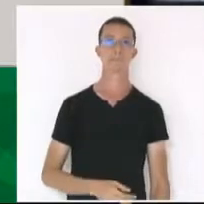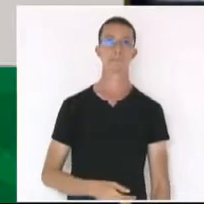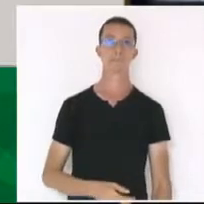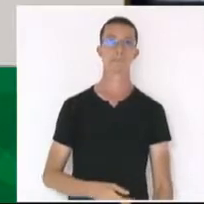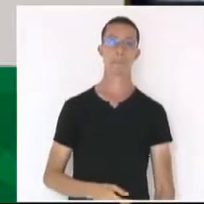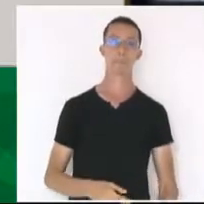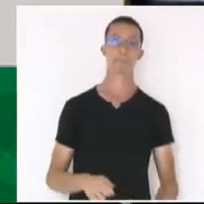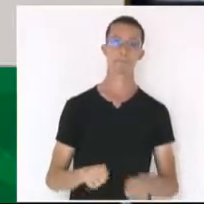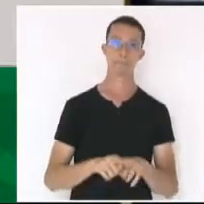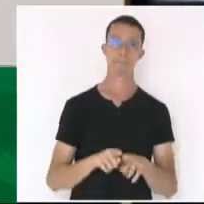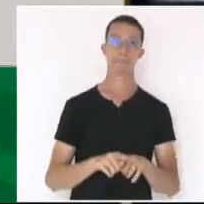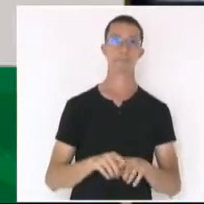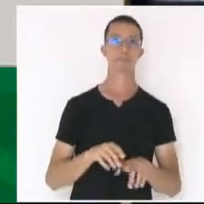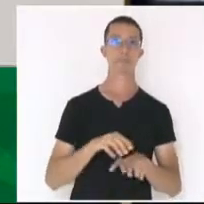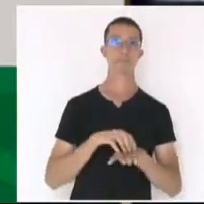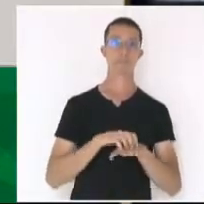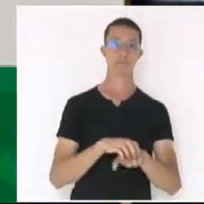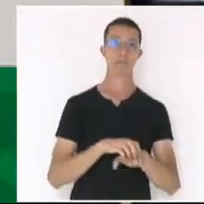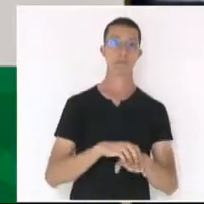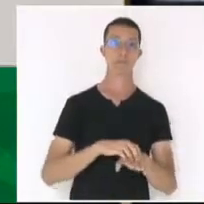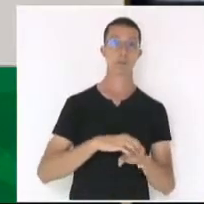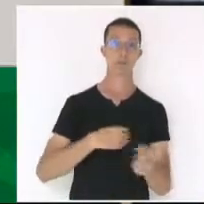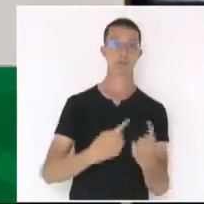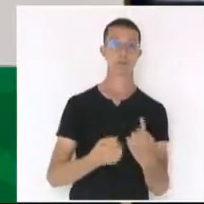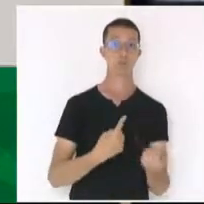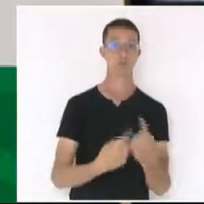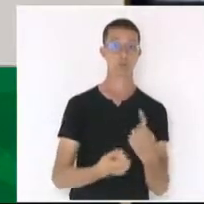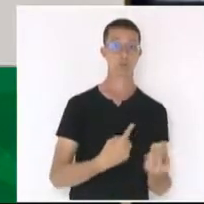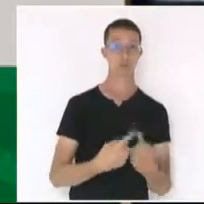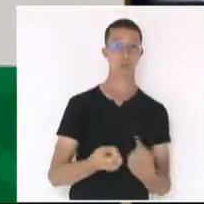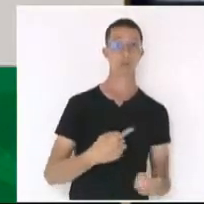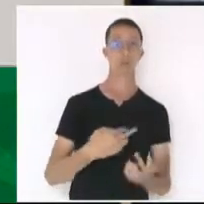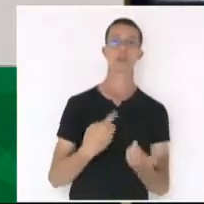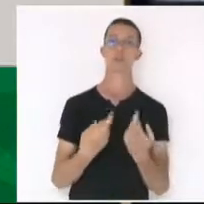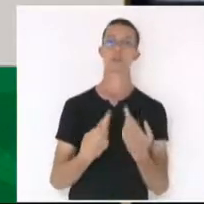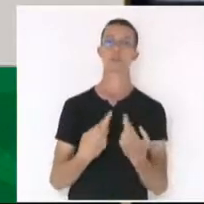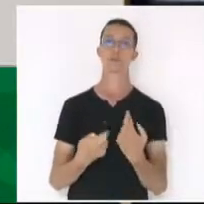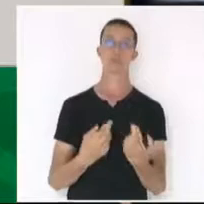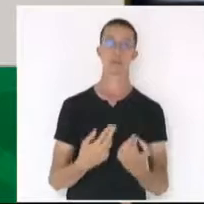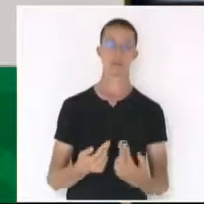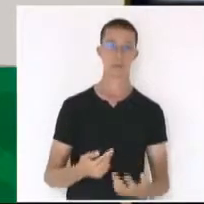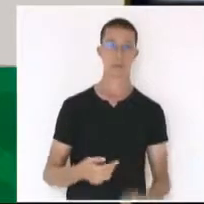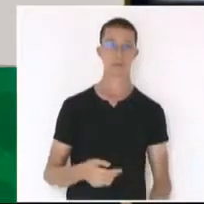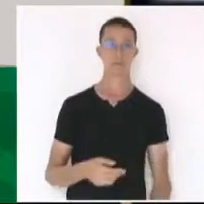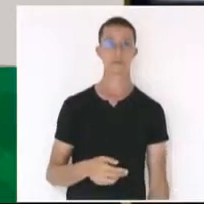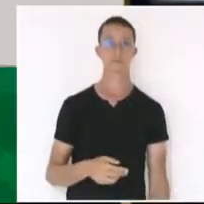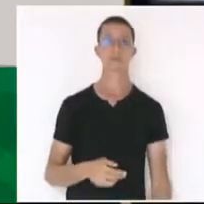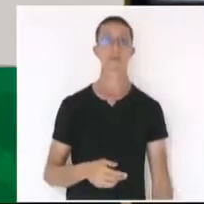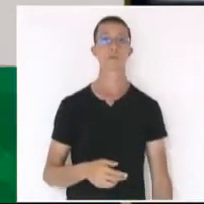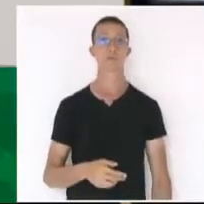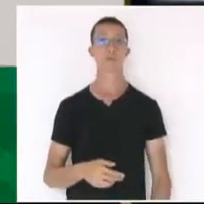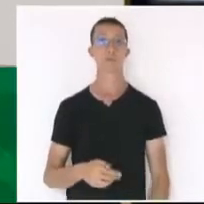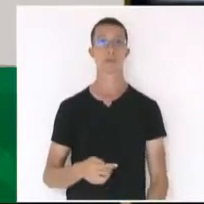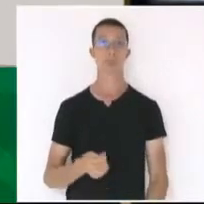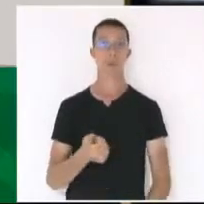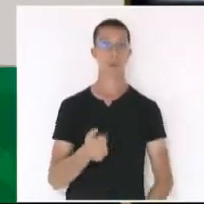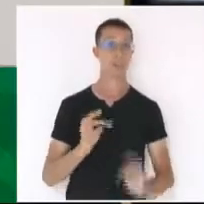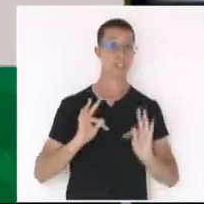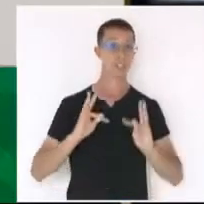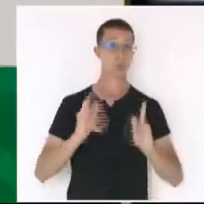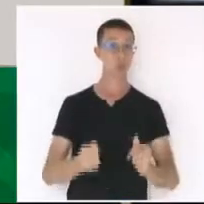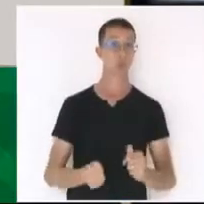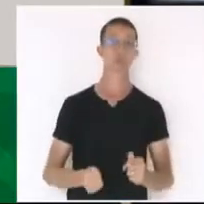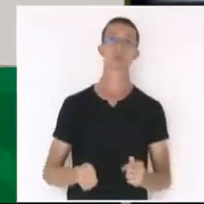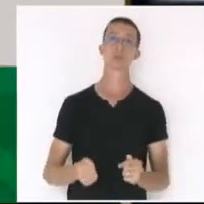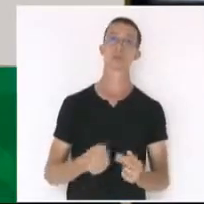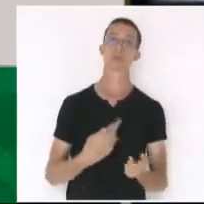mobilidade nas rodovias a revitalização de rodovias então praticamente todas as rodovias de Santa